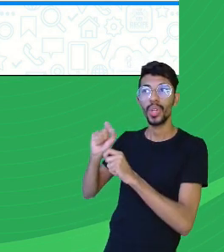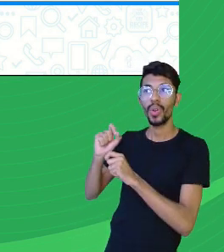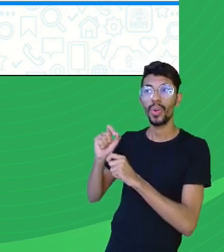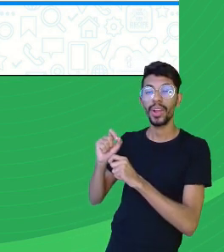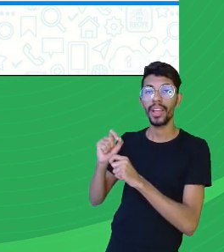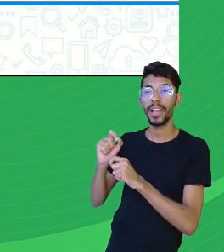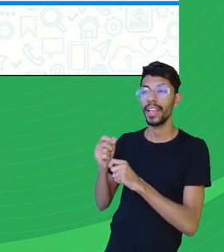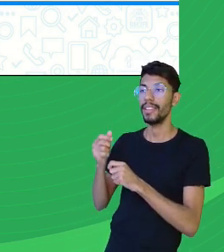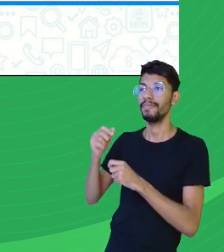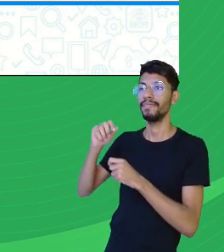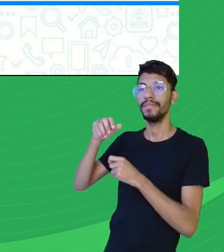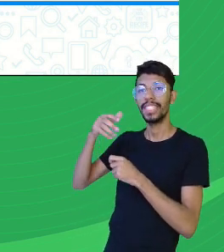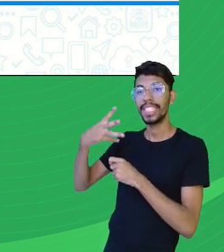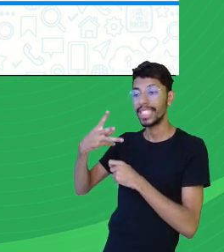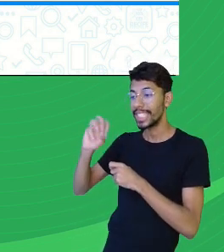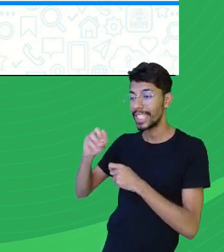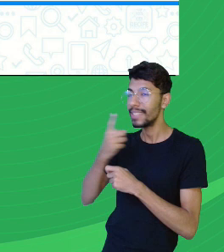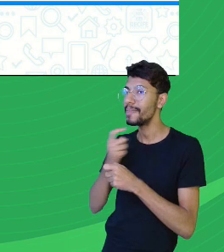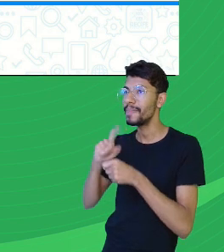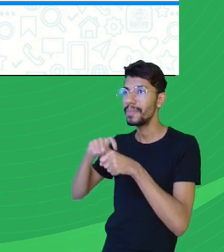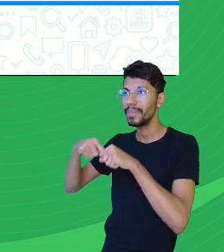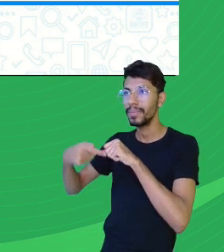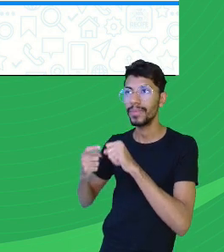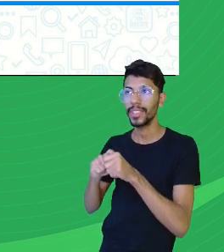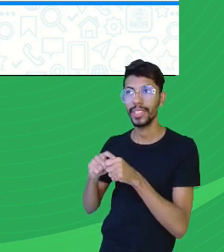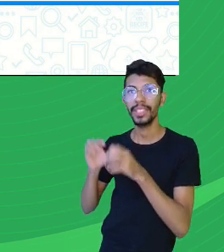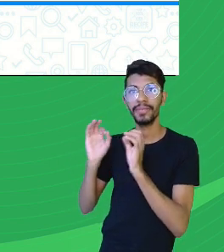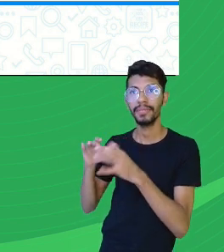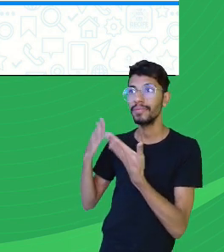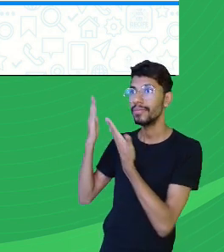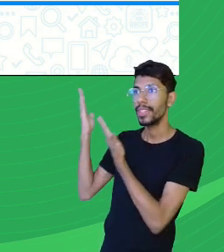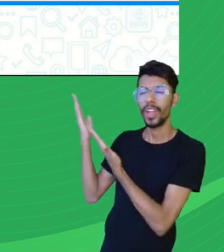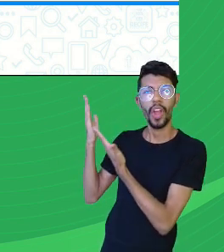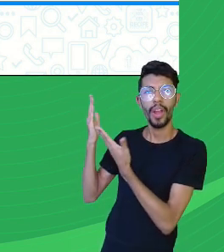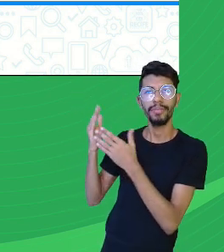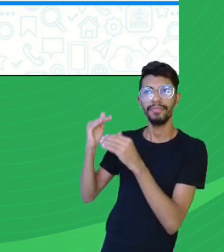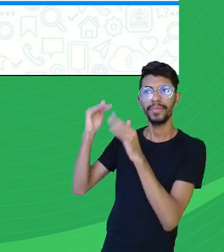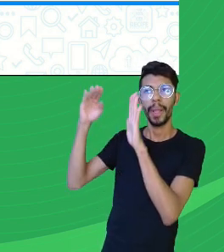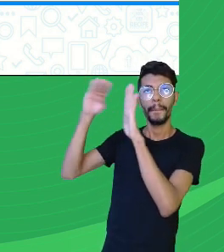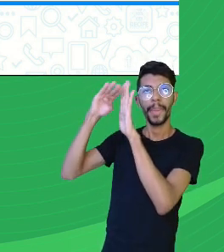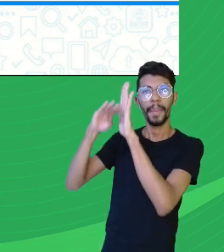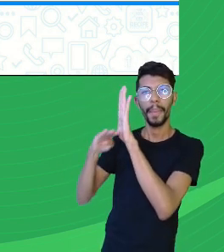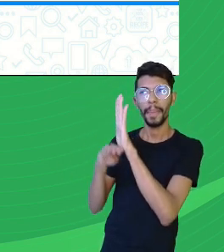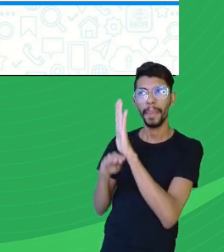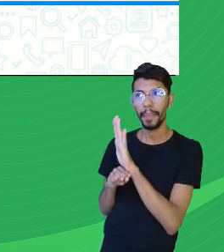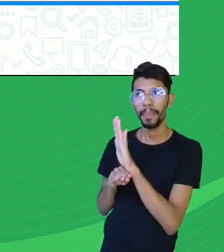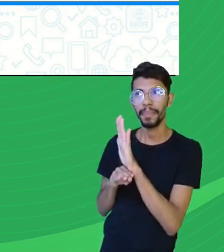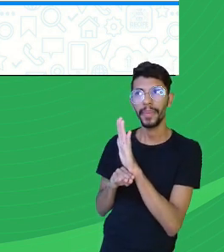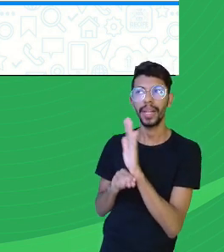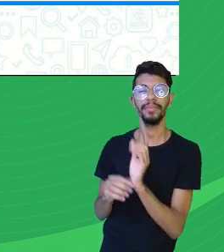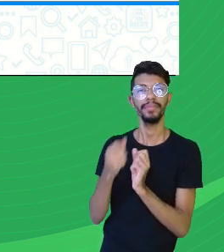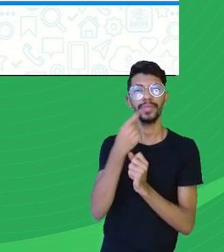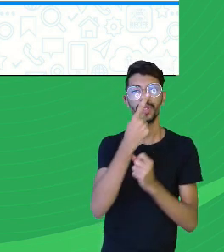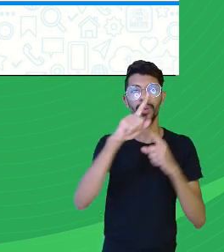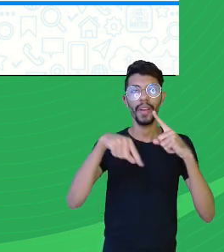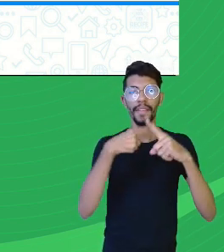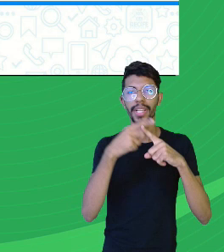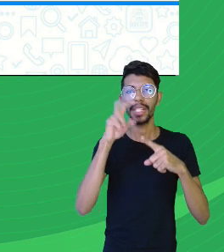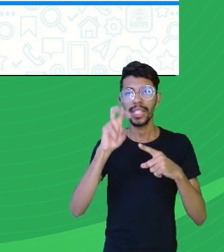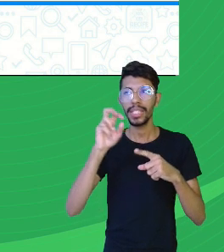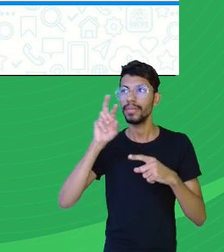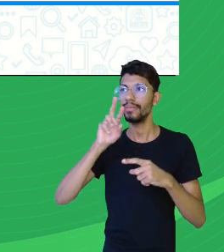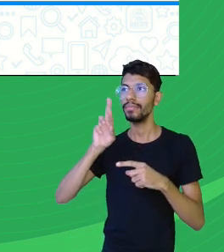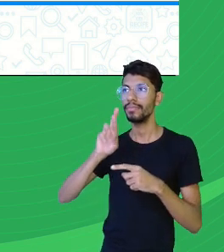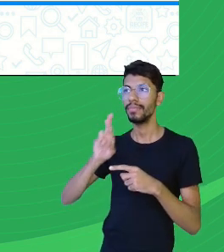30 morangos. E ali a continha que nós fizemos. Olha lá, 1 copo, 1 vezes 5. 2